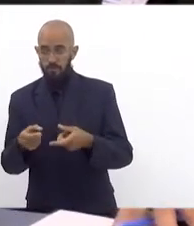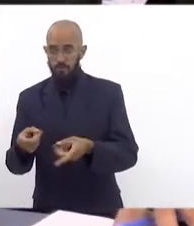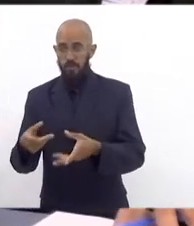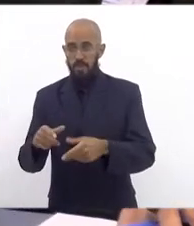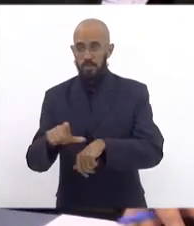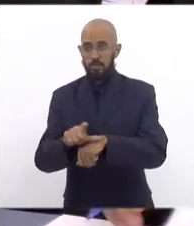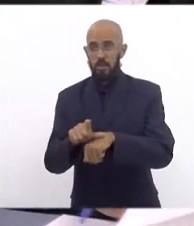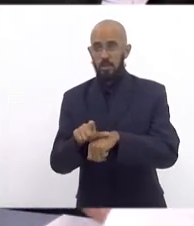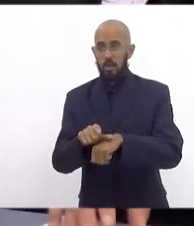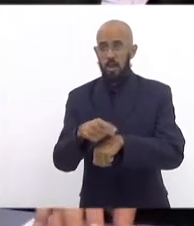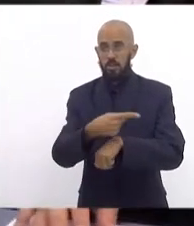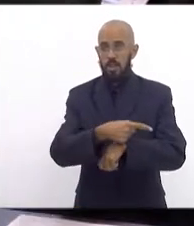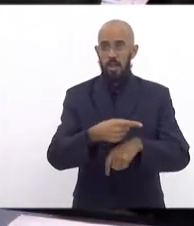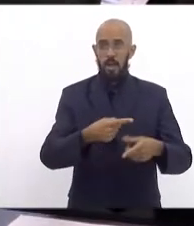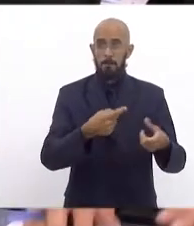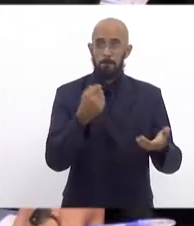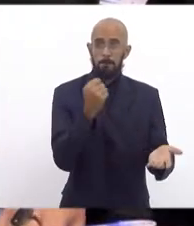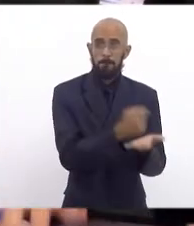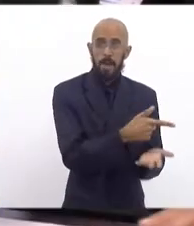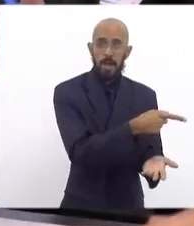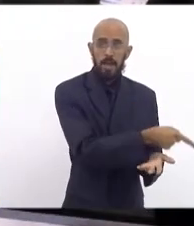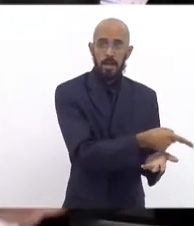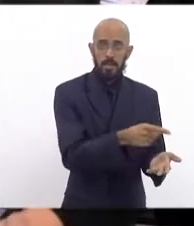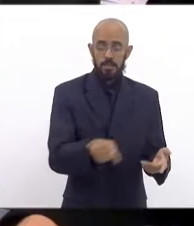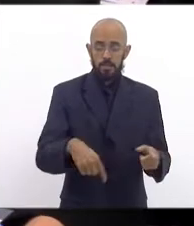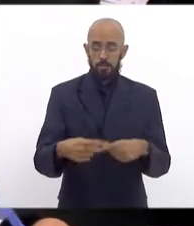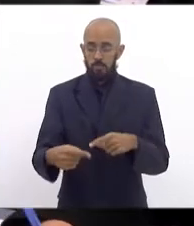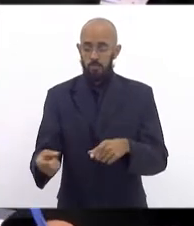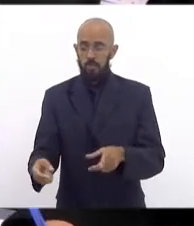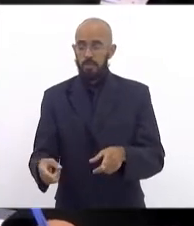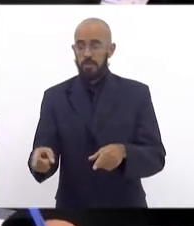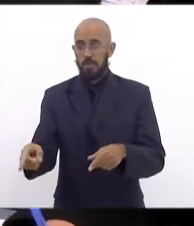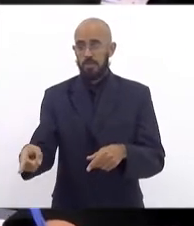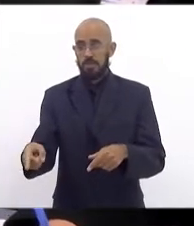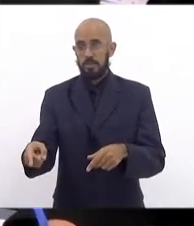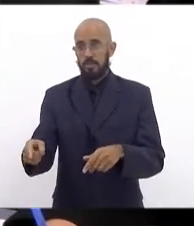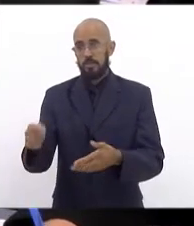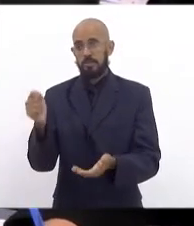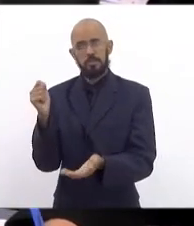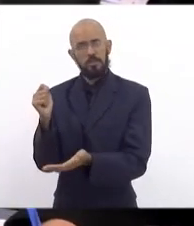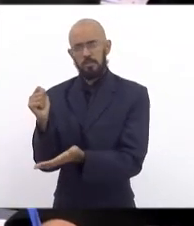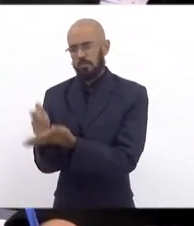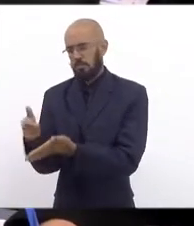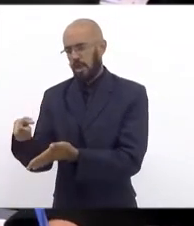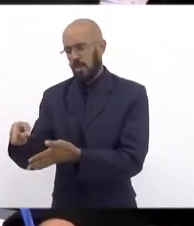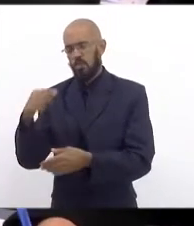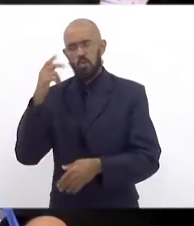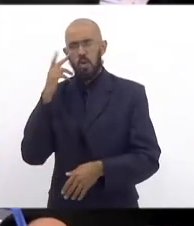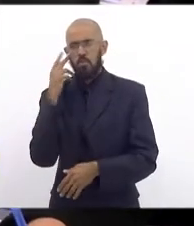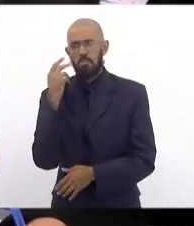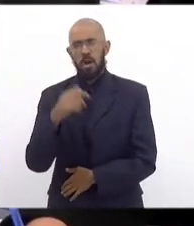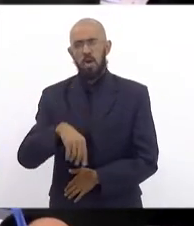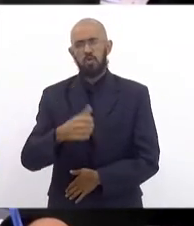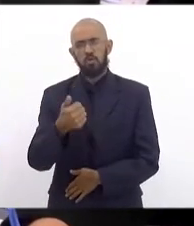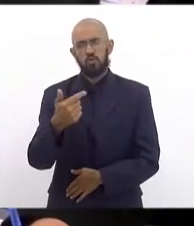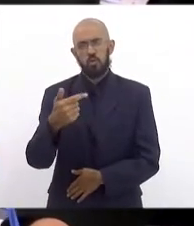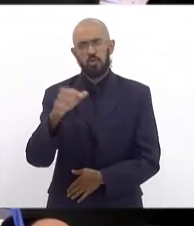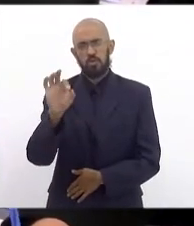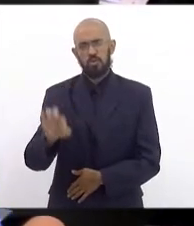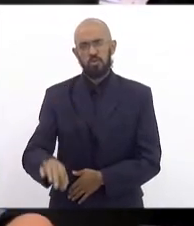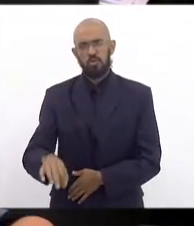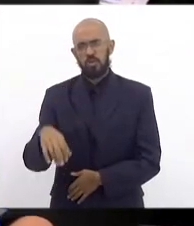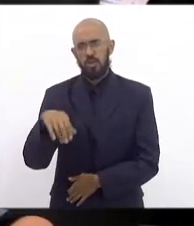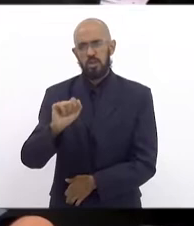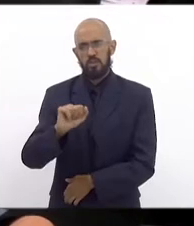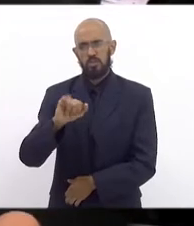pagaria dois e meio a três e meio por cento e esse estabelecimento da Areia saída com a little normal do ICMS então se ele doze por cento para entrar o